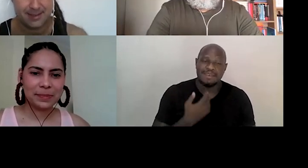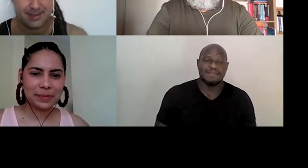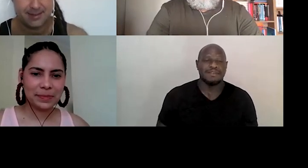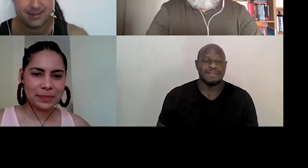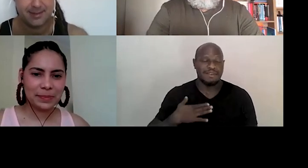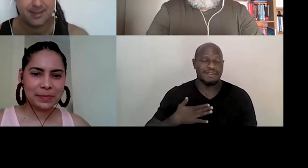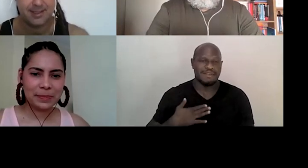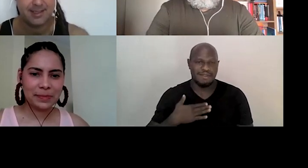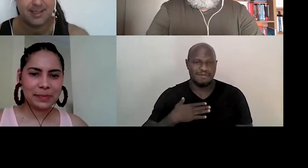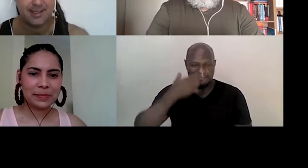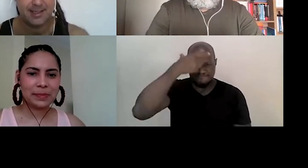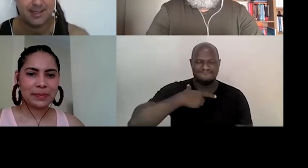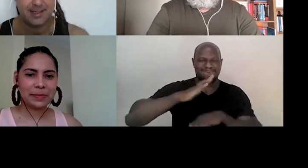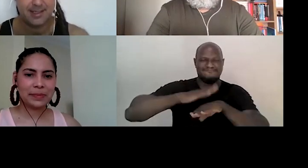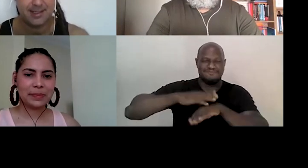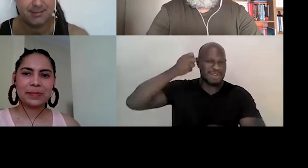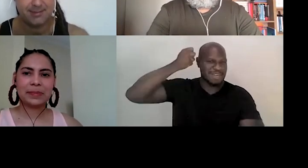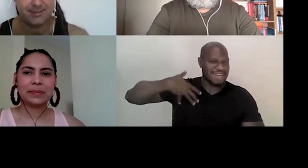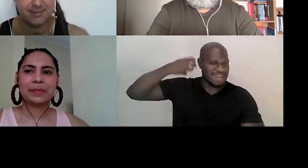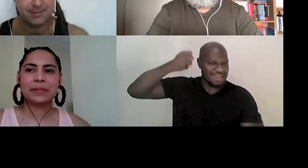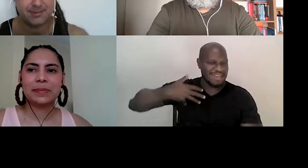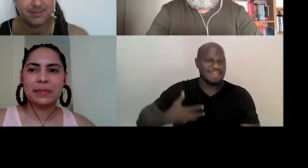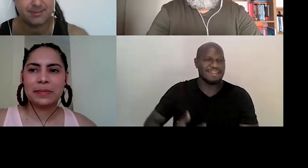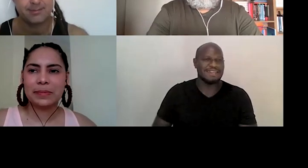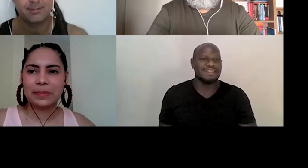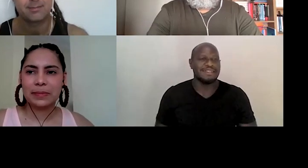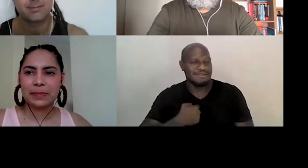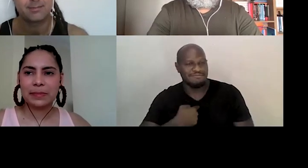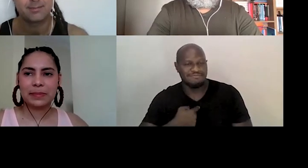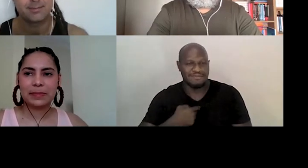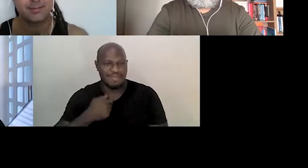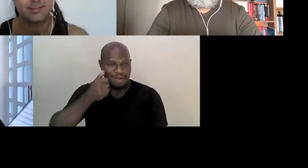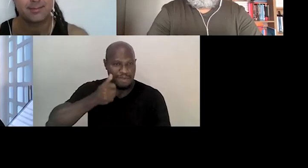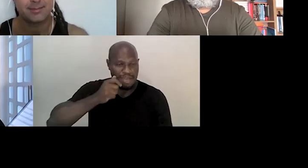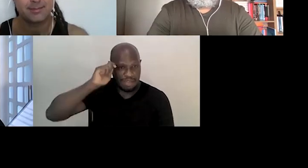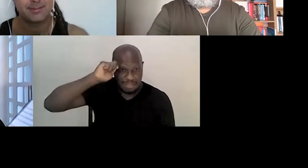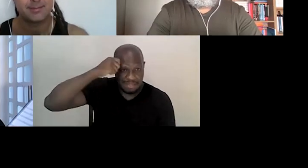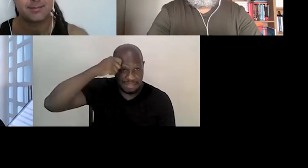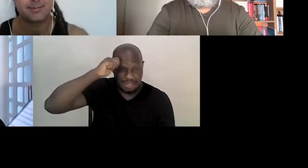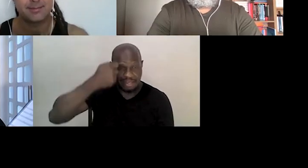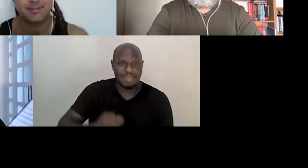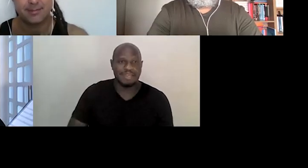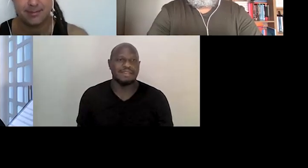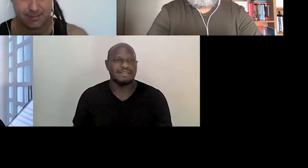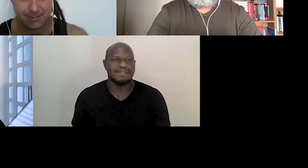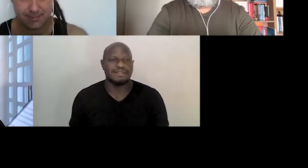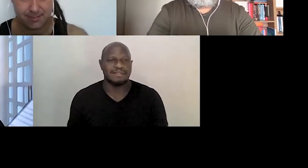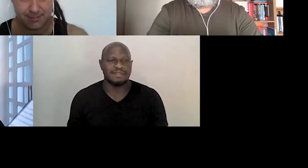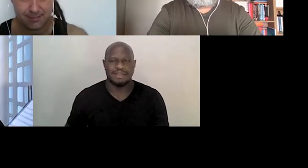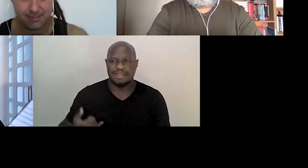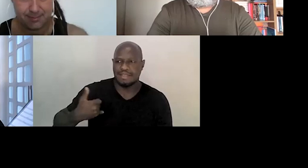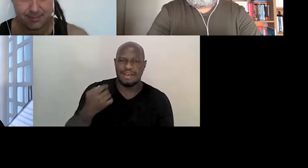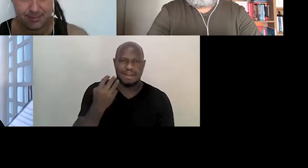autodescrição. Eu sou uma mulher negra de 45